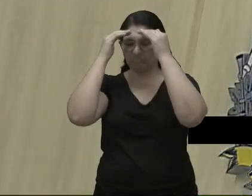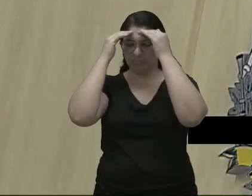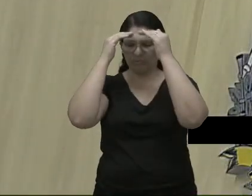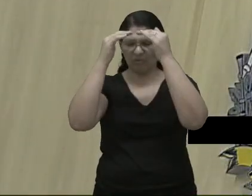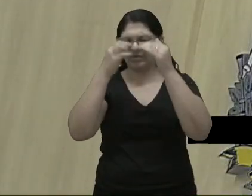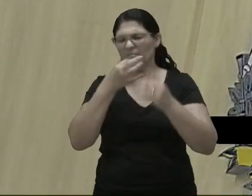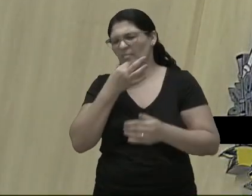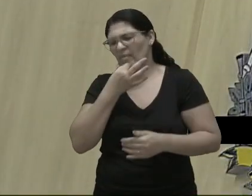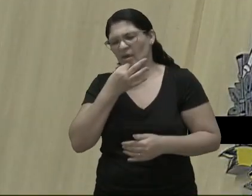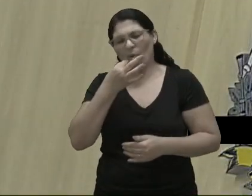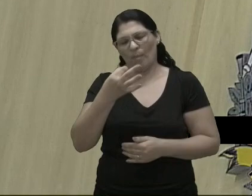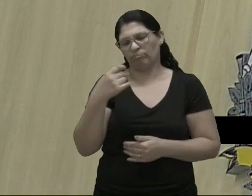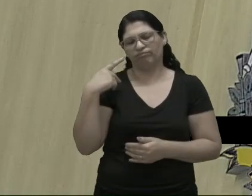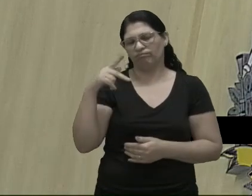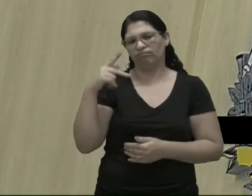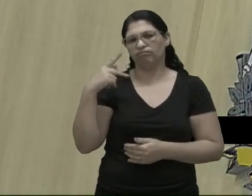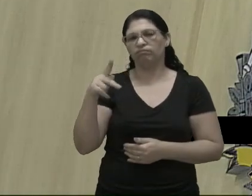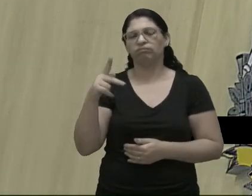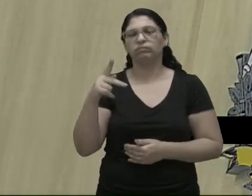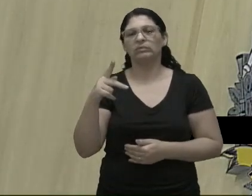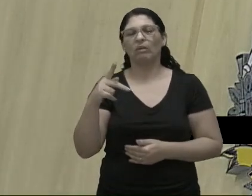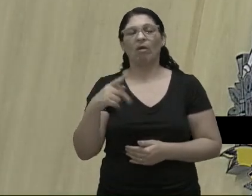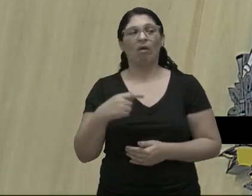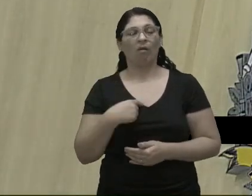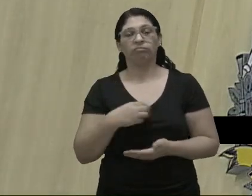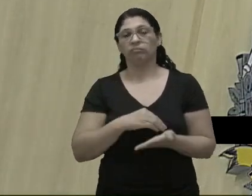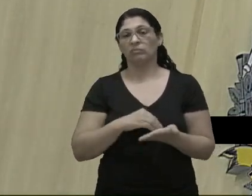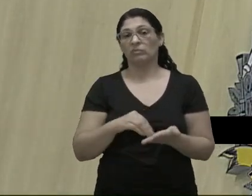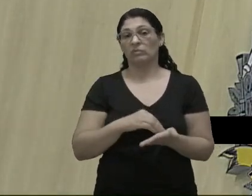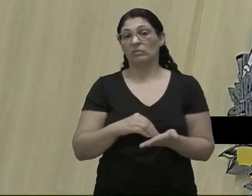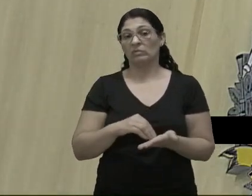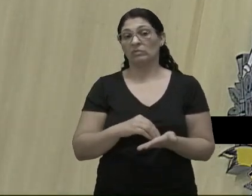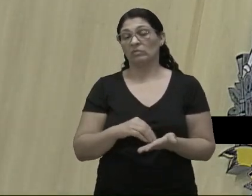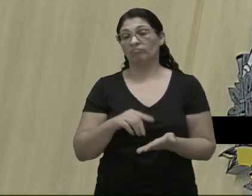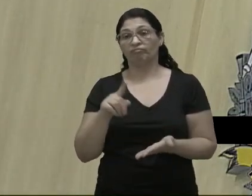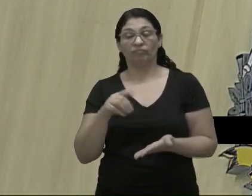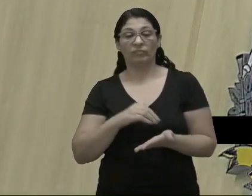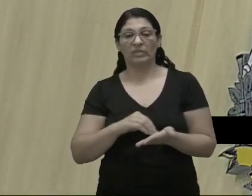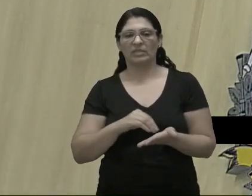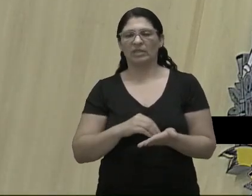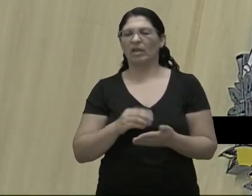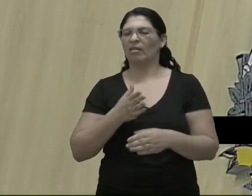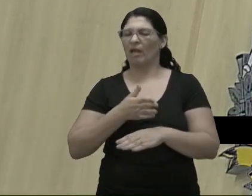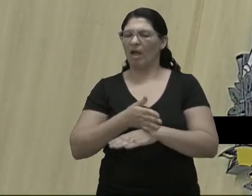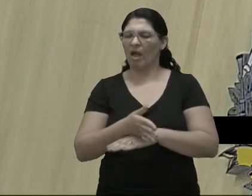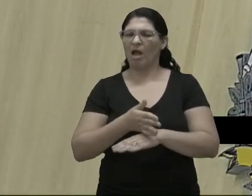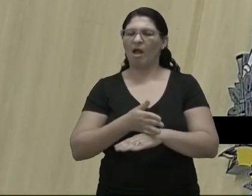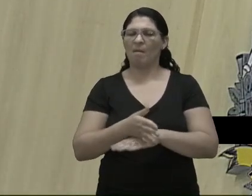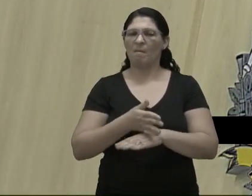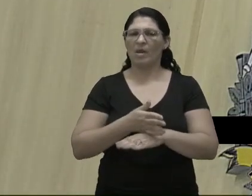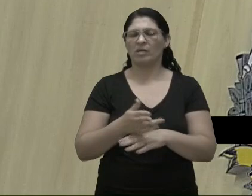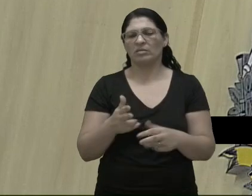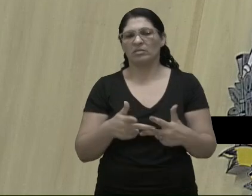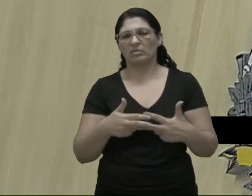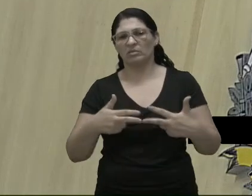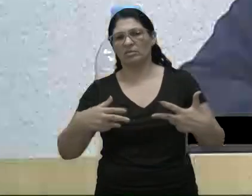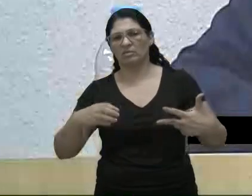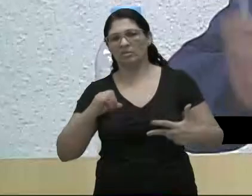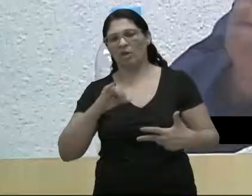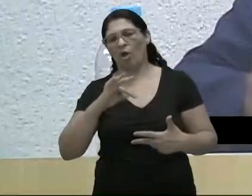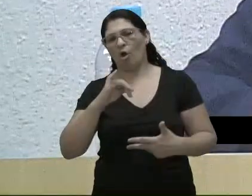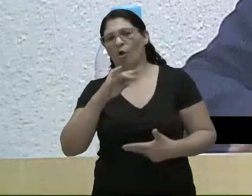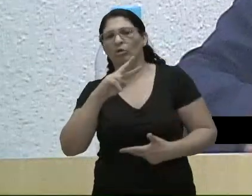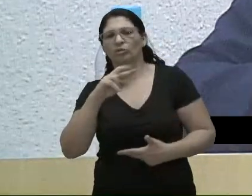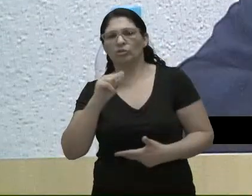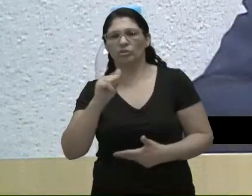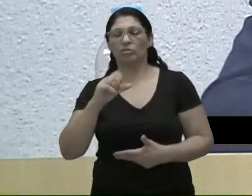Excelência, como secretário o senhor tem participado de algumas oitivas, várias outras não, então o senhor